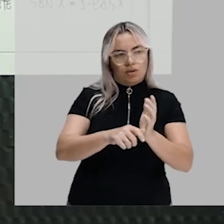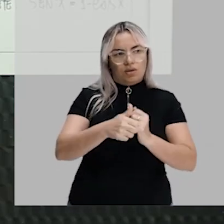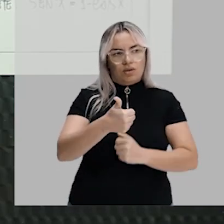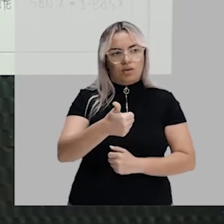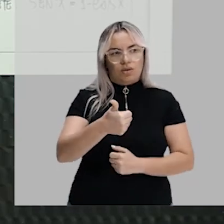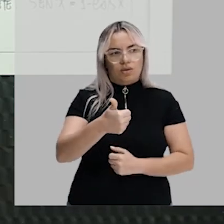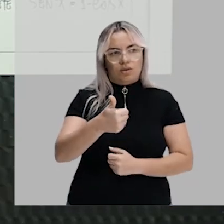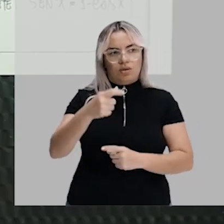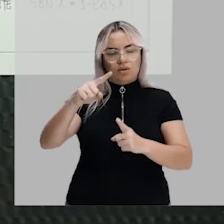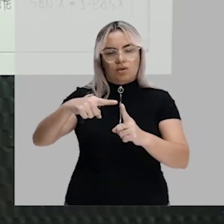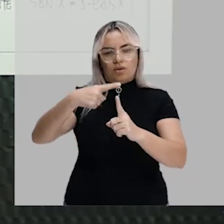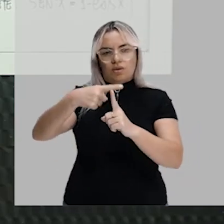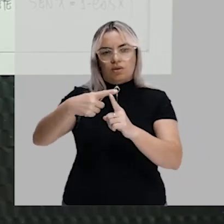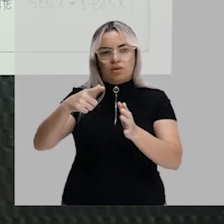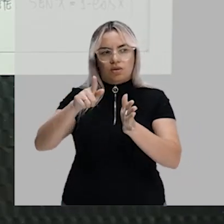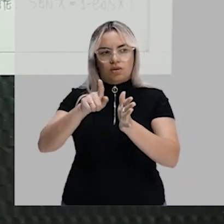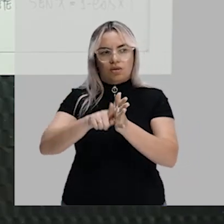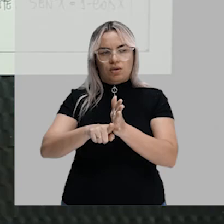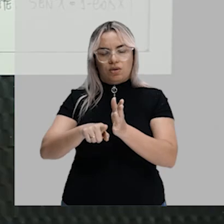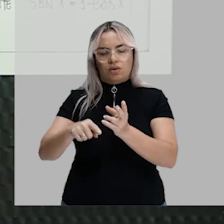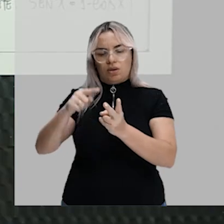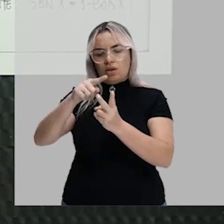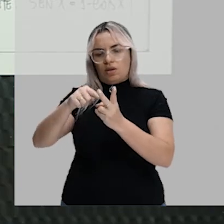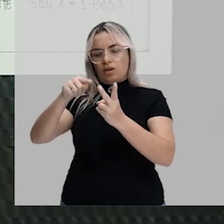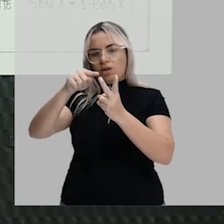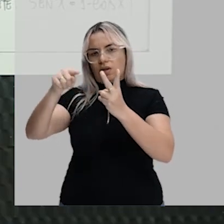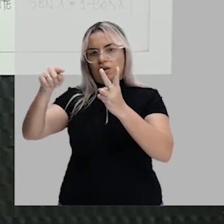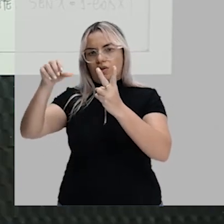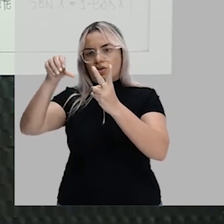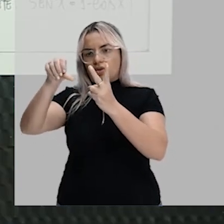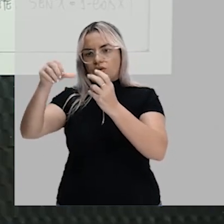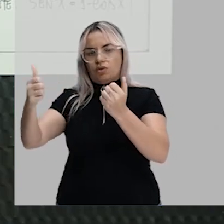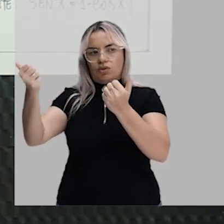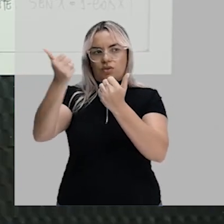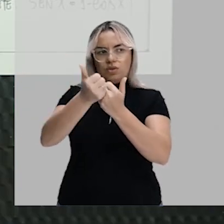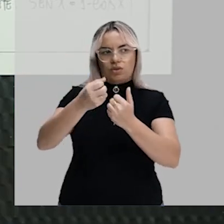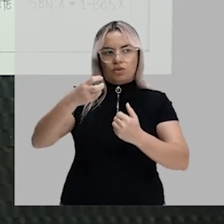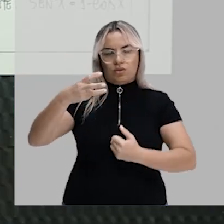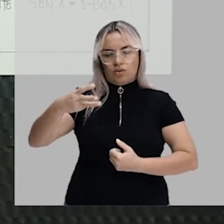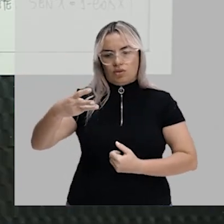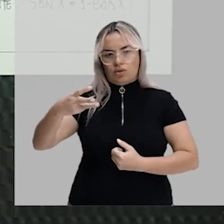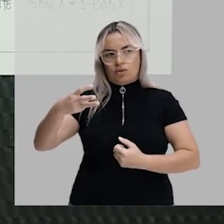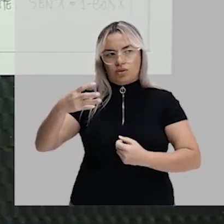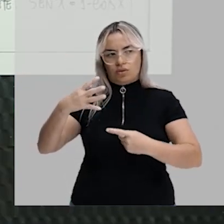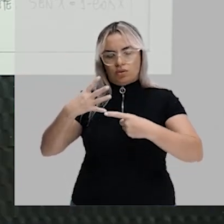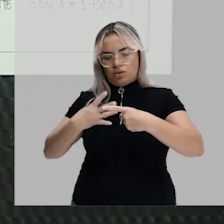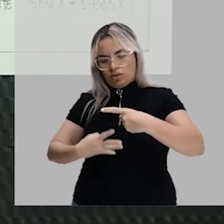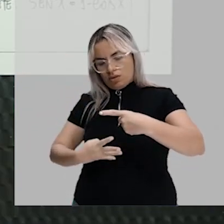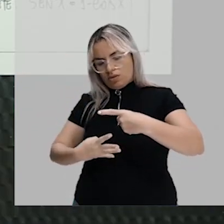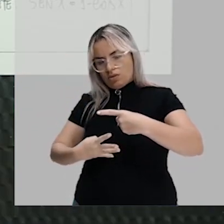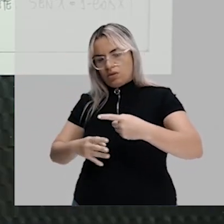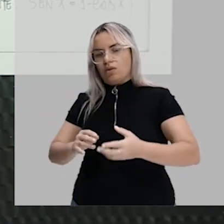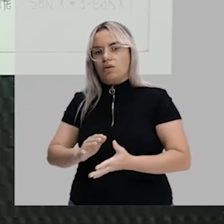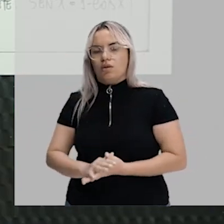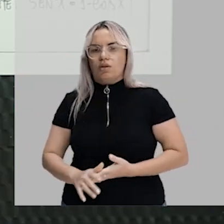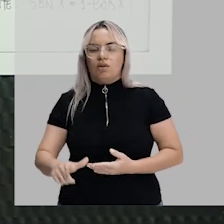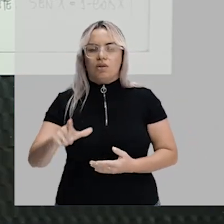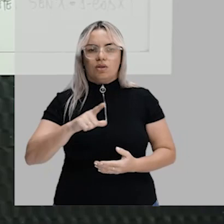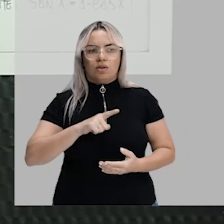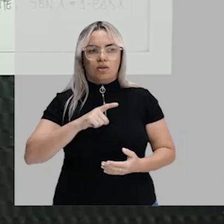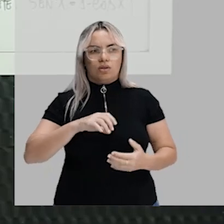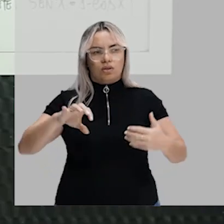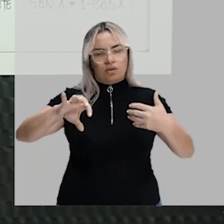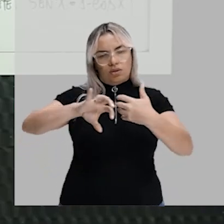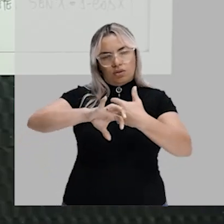mais ou menos 3 sobre 4 aí você tem que separar